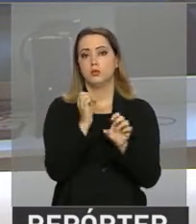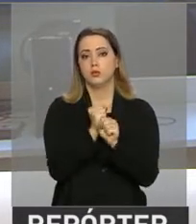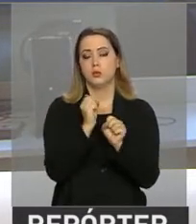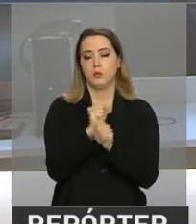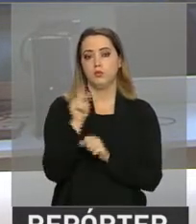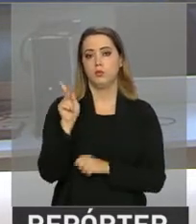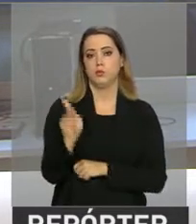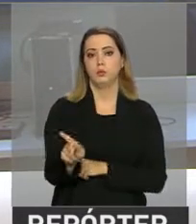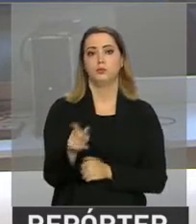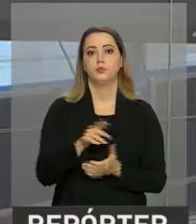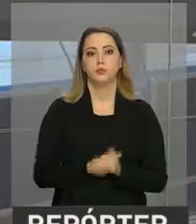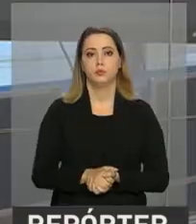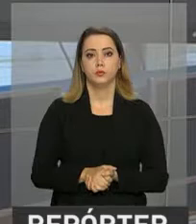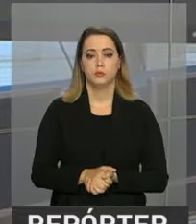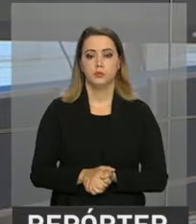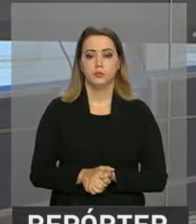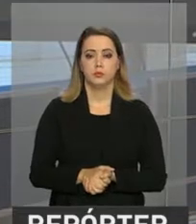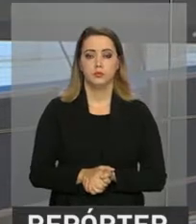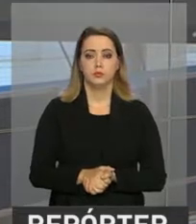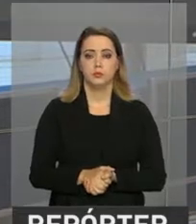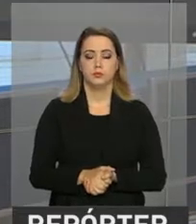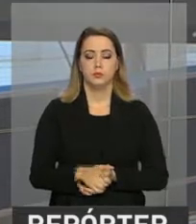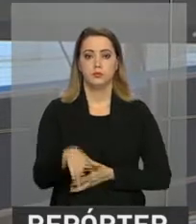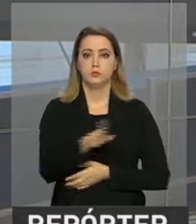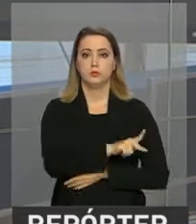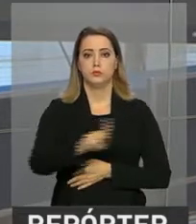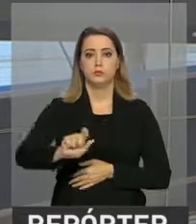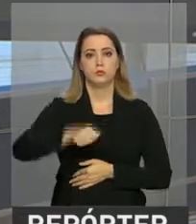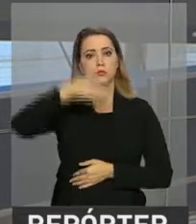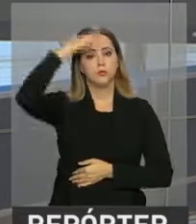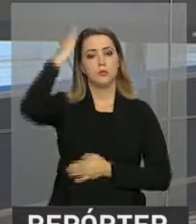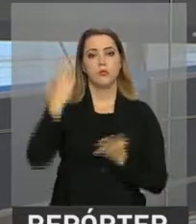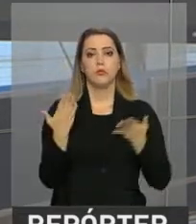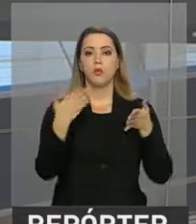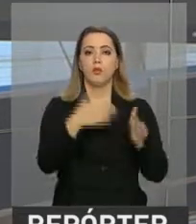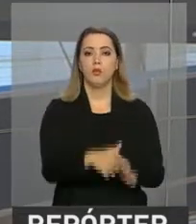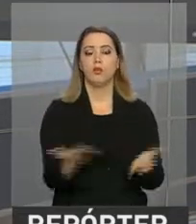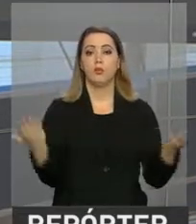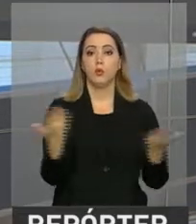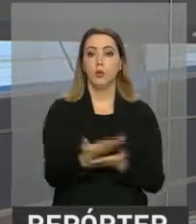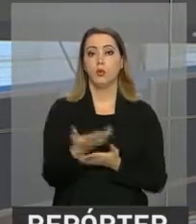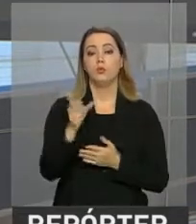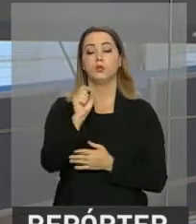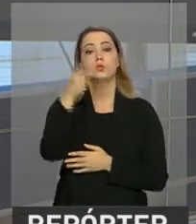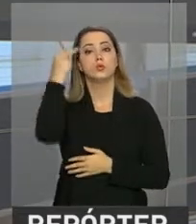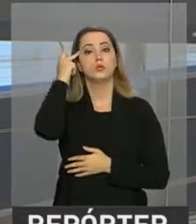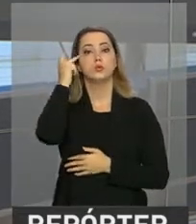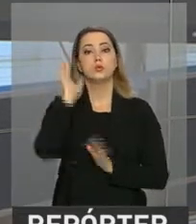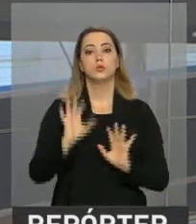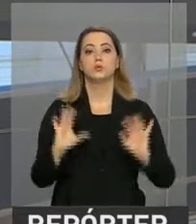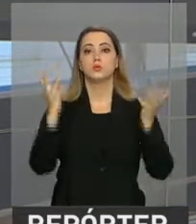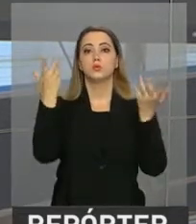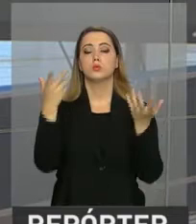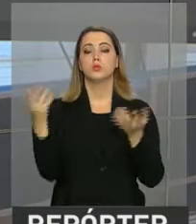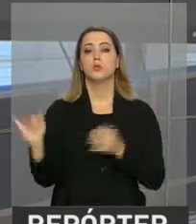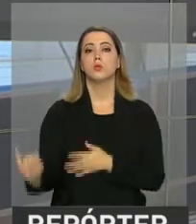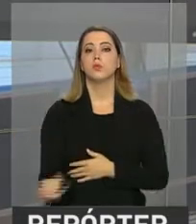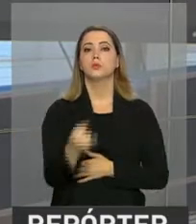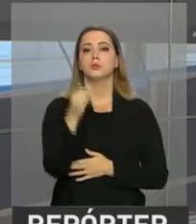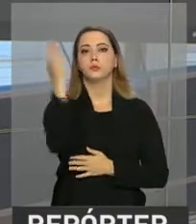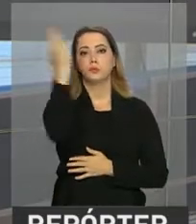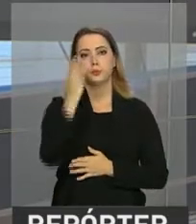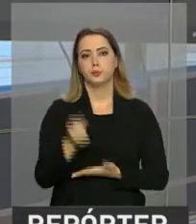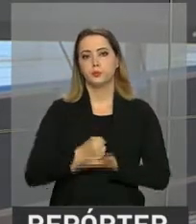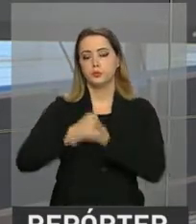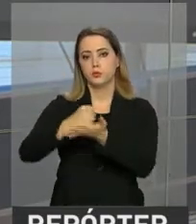aposentadorias o presidente michel temer participa nesta quinta feira em são paulo de um evento sobre as oportunidades que o brasil